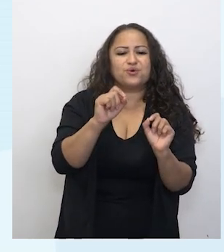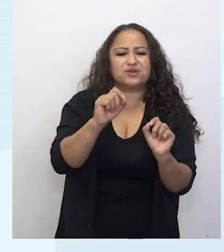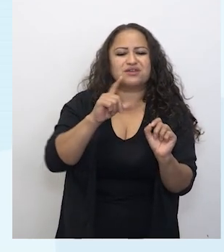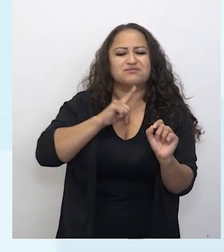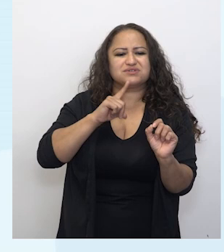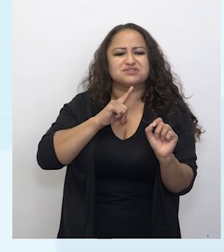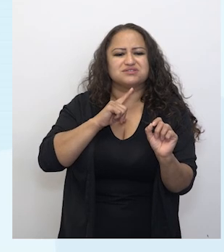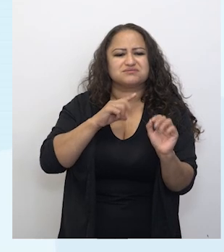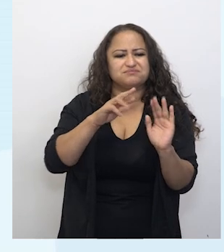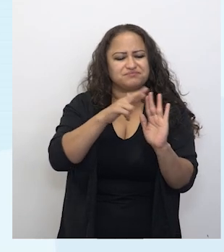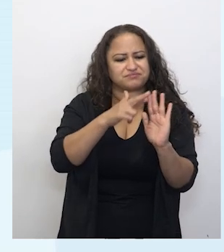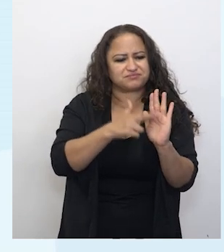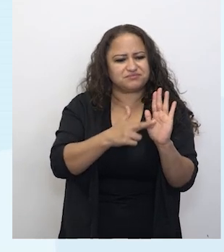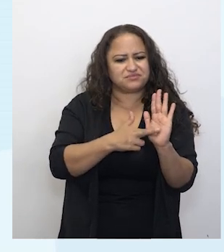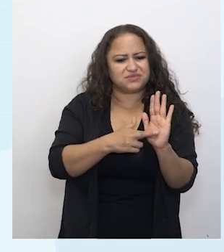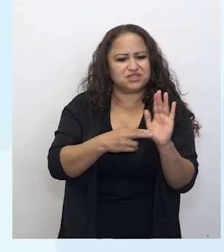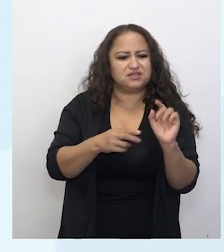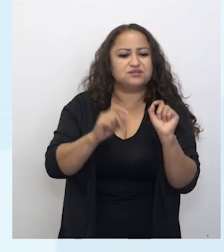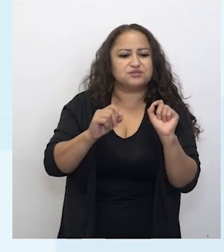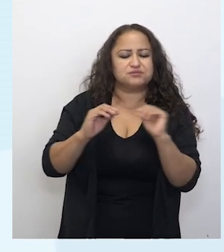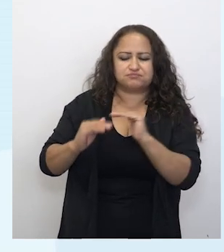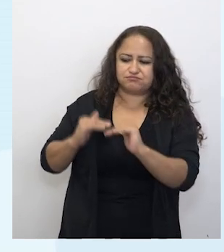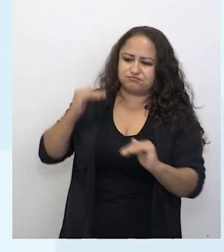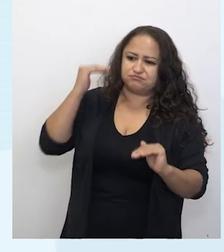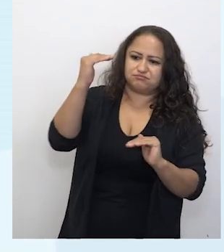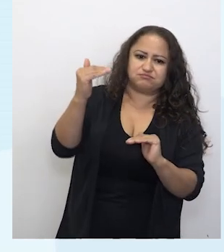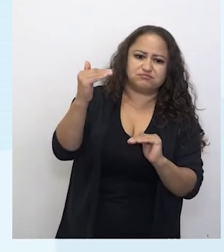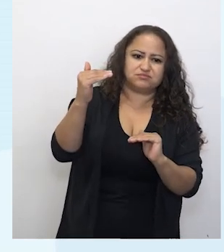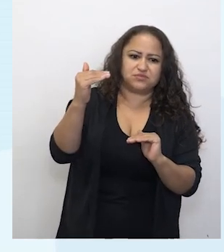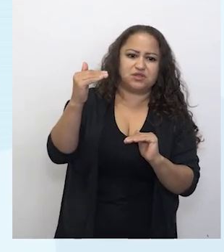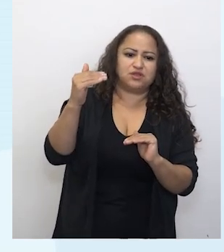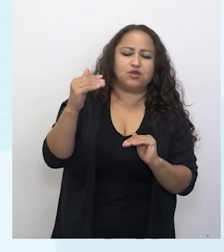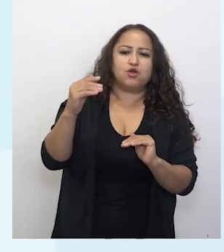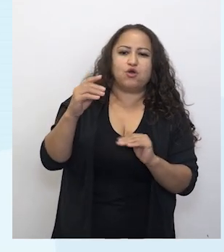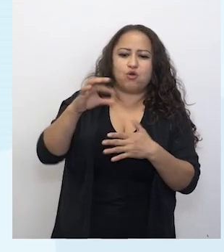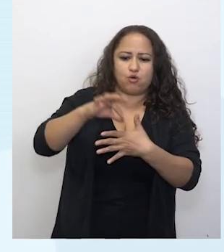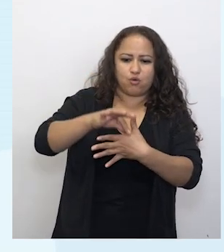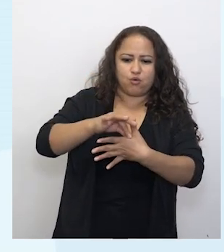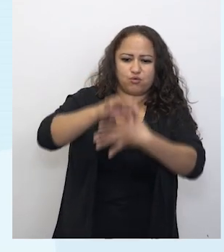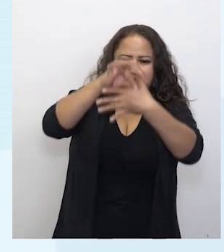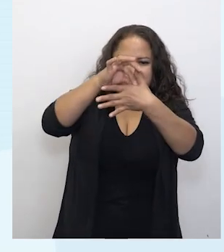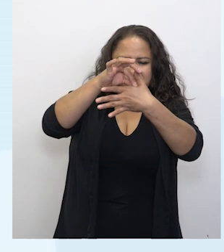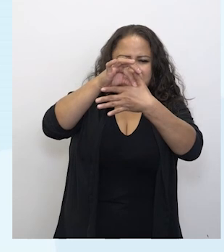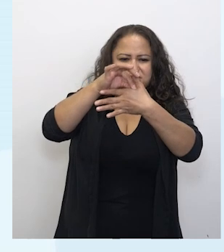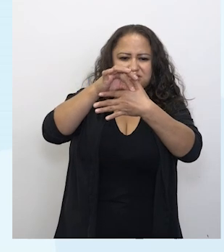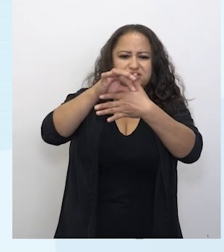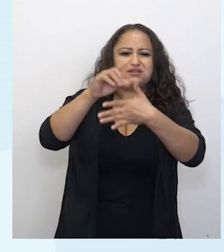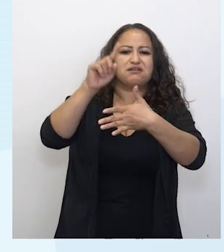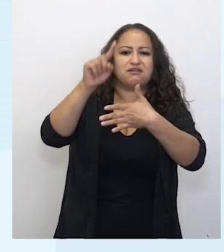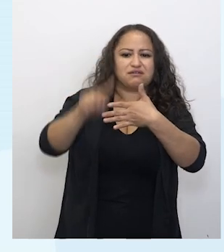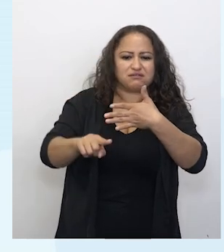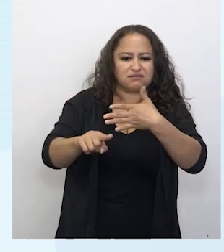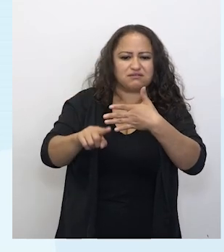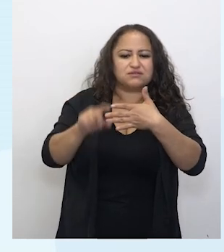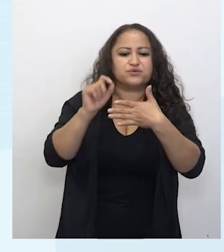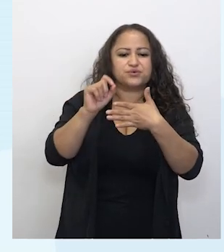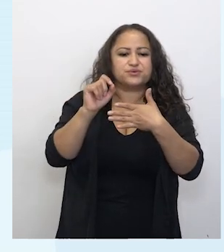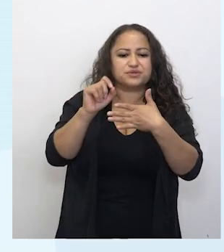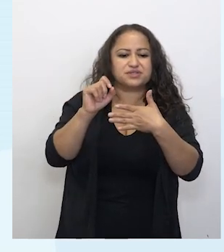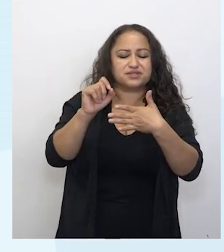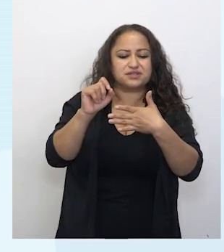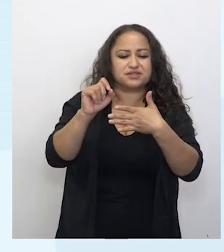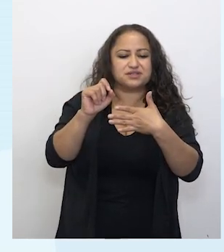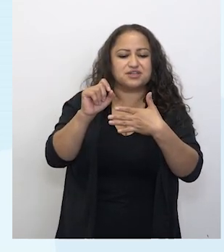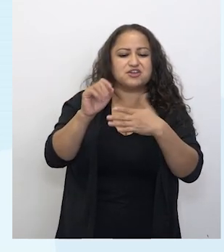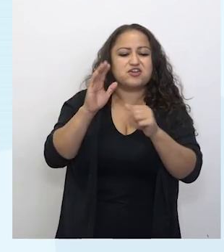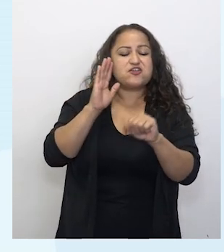por quem? Será regido pelo soberano, ou seja, um líder que justamente irá fazer com que